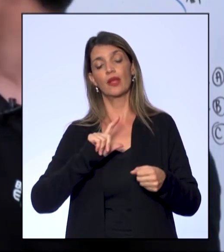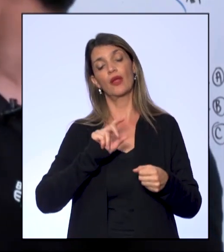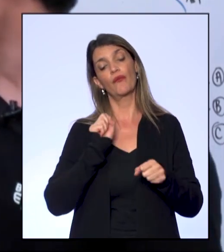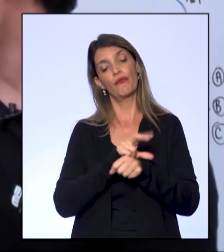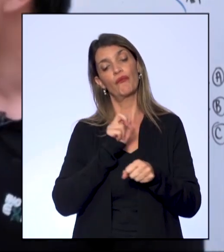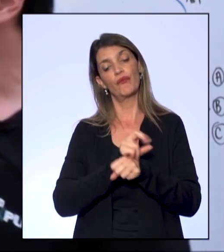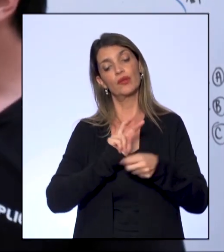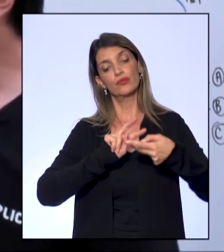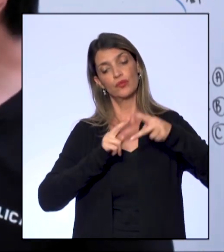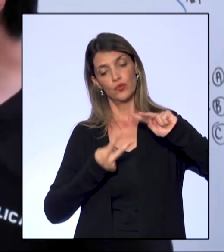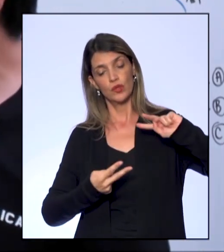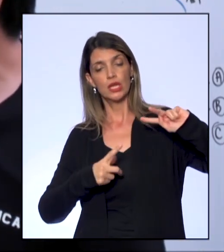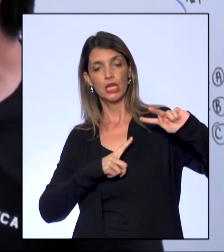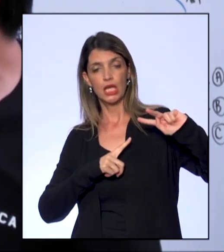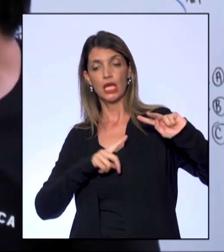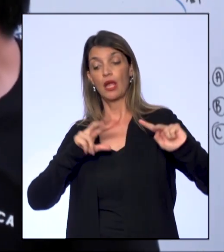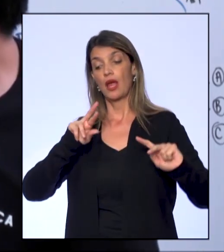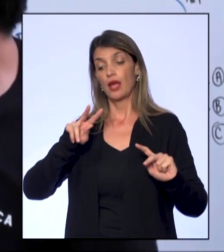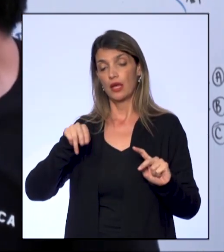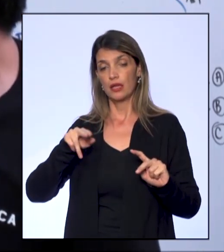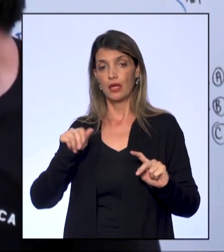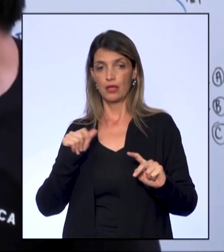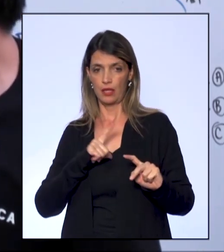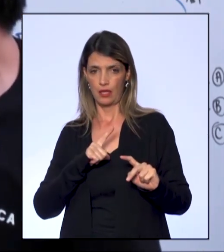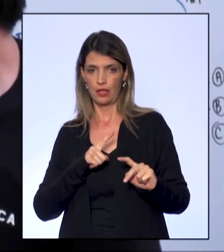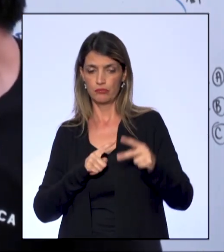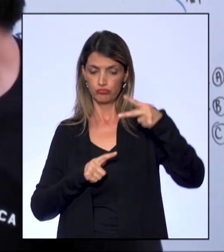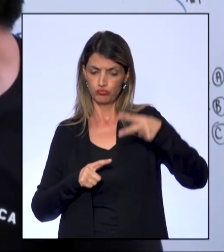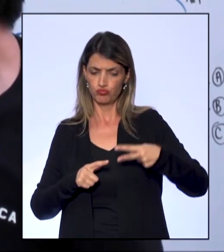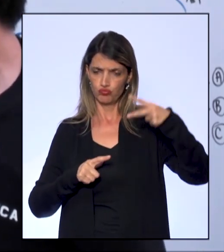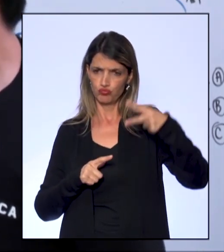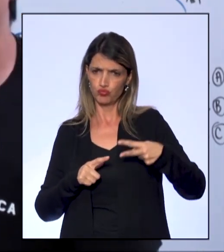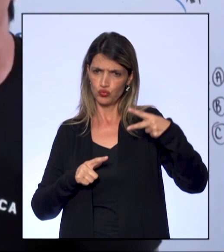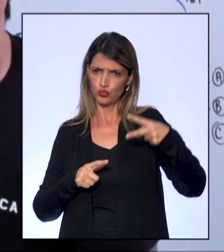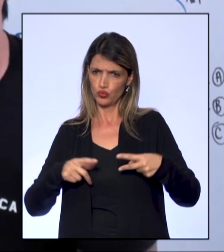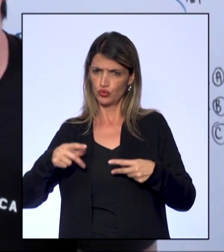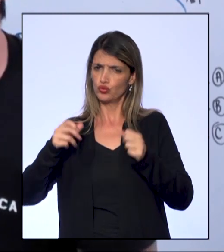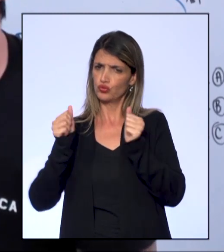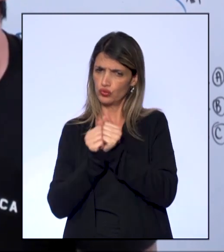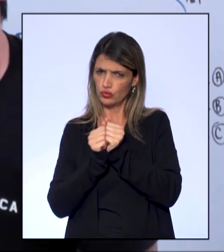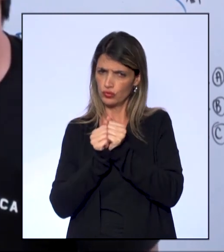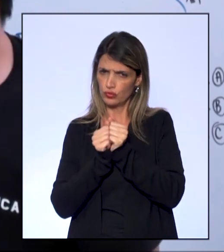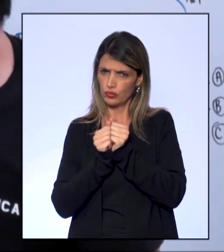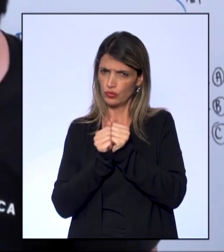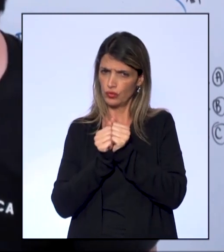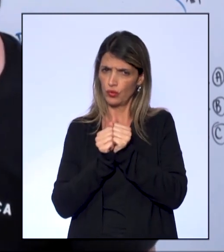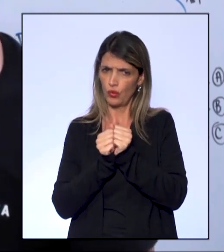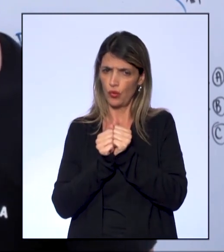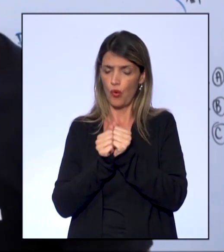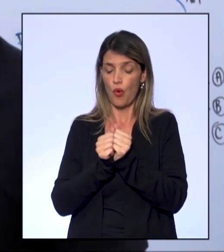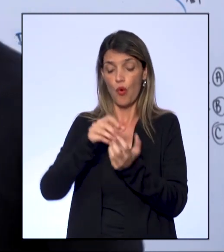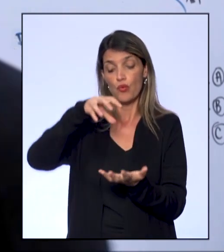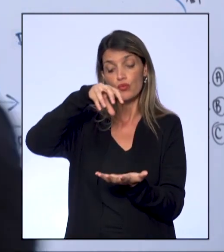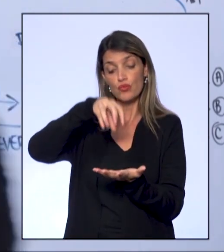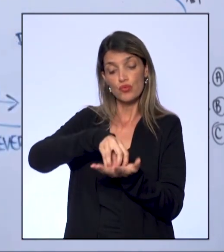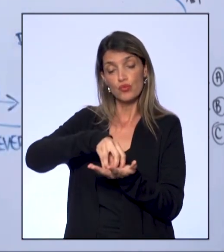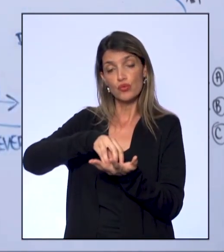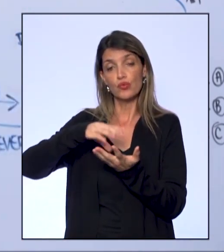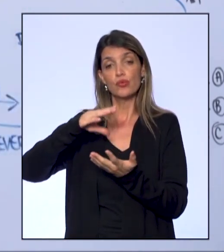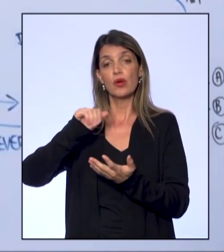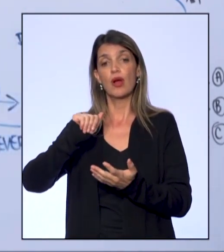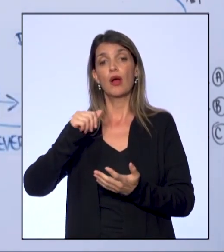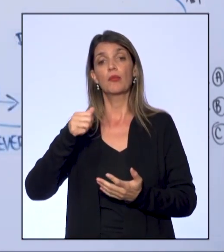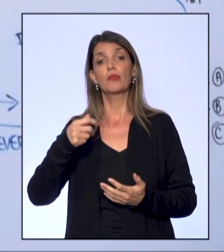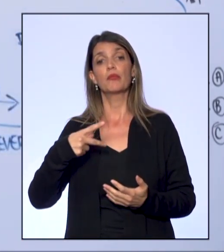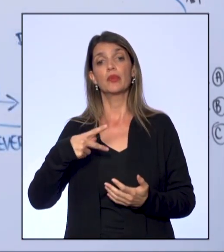que tem RNA. E a junção do capsídio com ácido nucleico, que é o RNA, forma o que a gente chama de nucleocapsídeo, beleza?